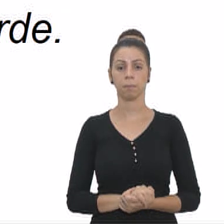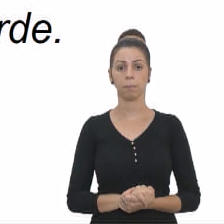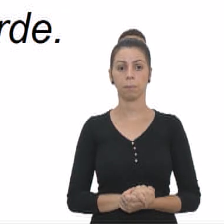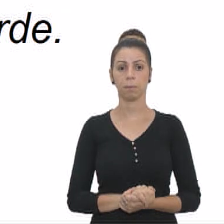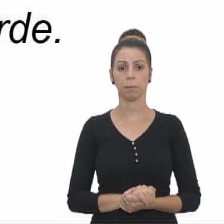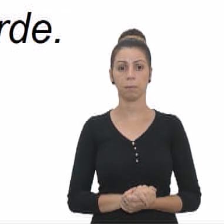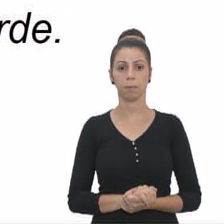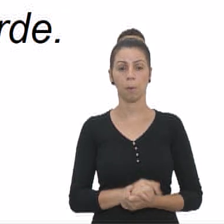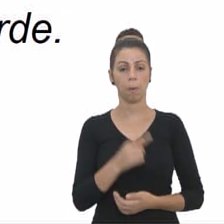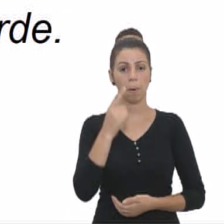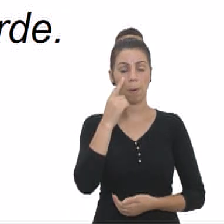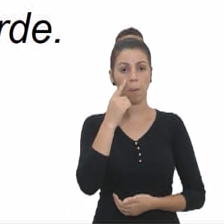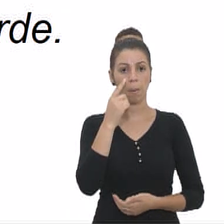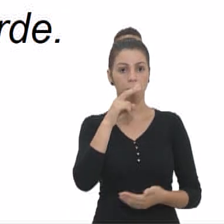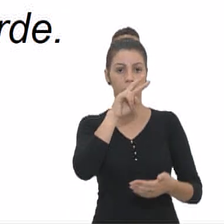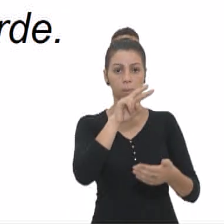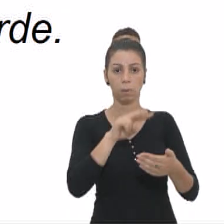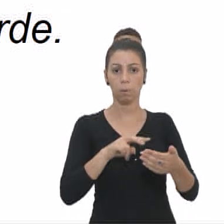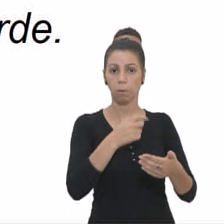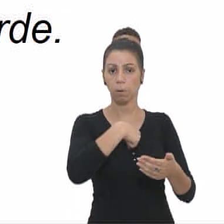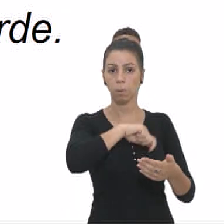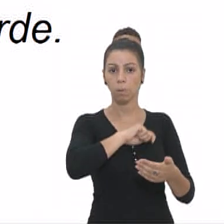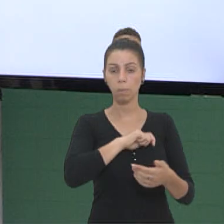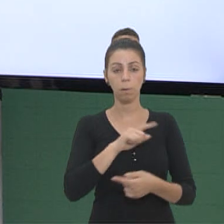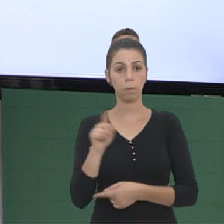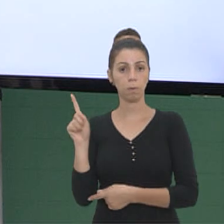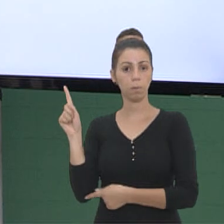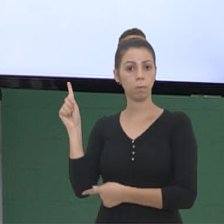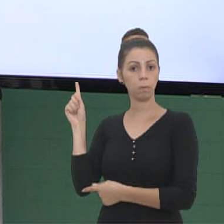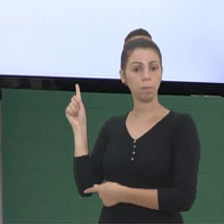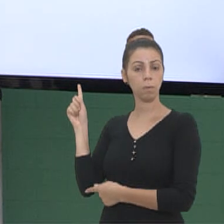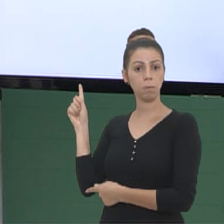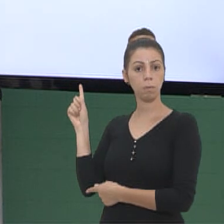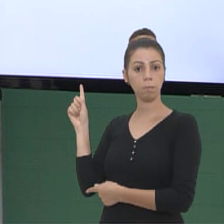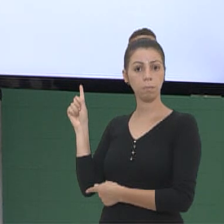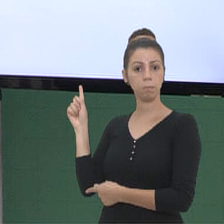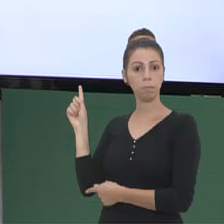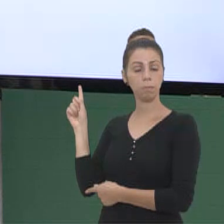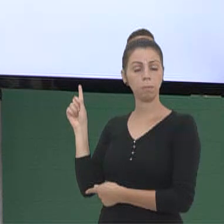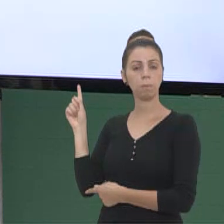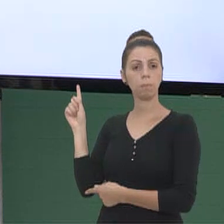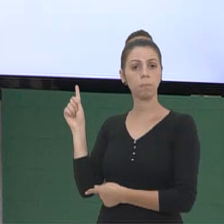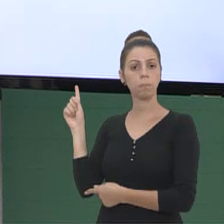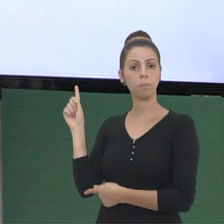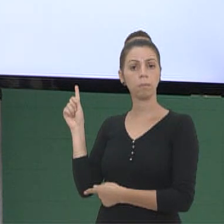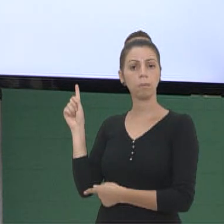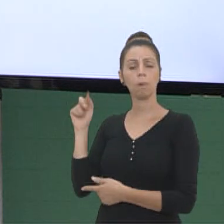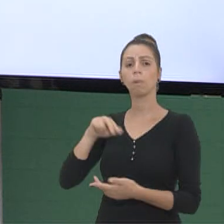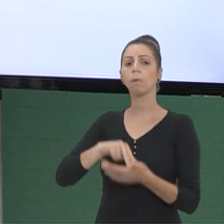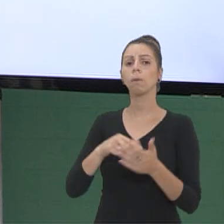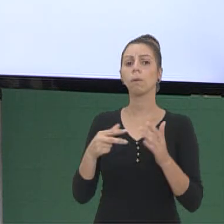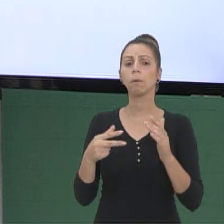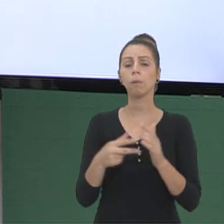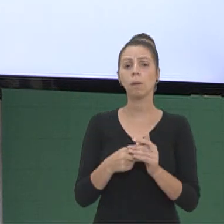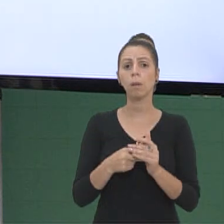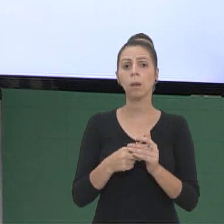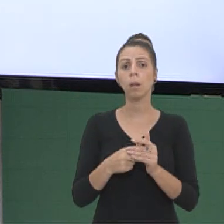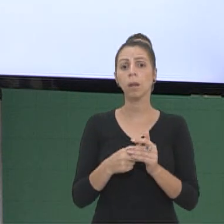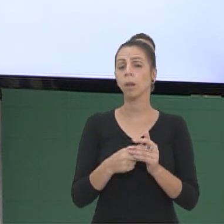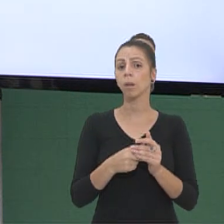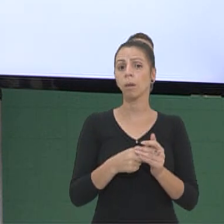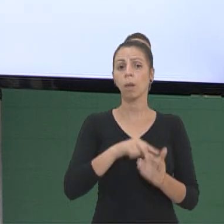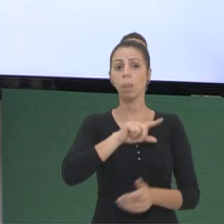te olvides de la expresión de negación, ou seja, não se